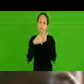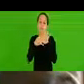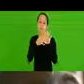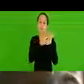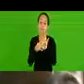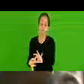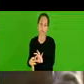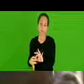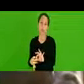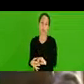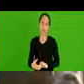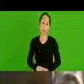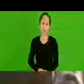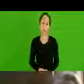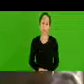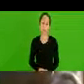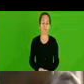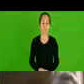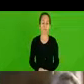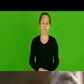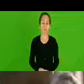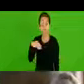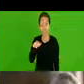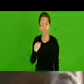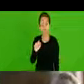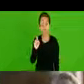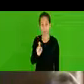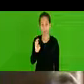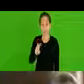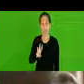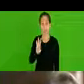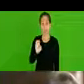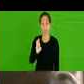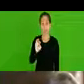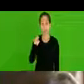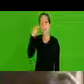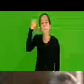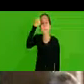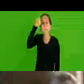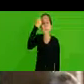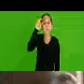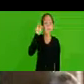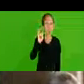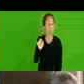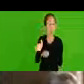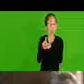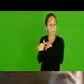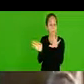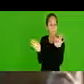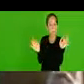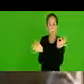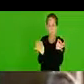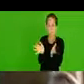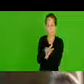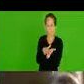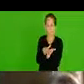para ele não compreender, não realizar uma investigação que